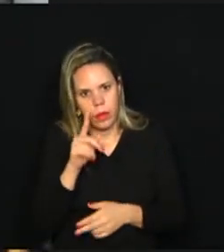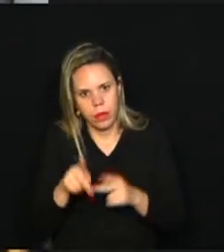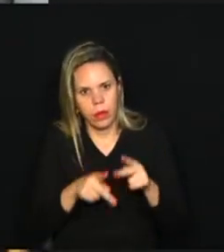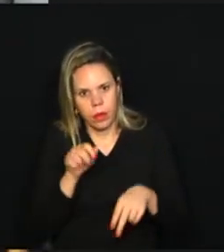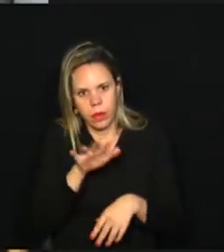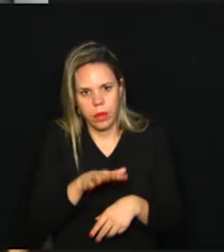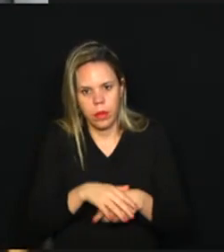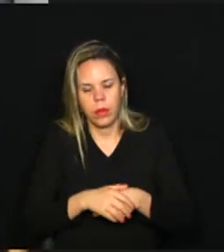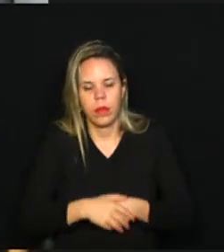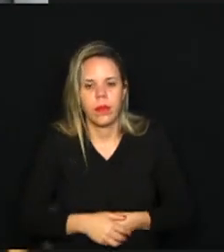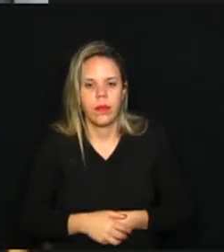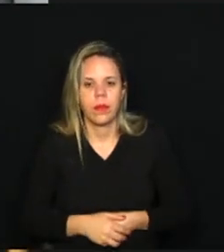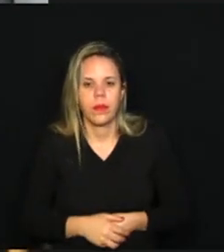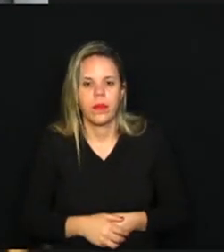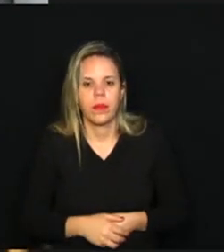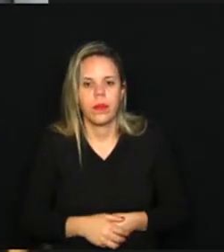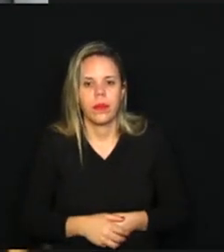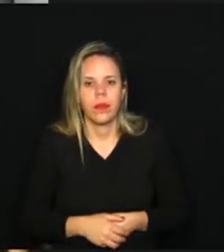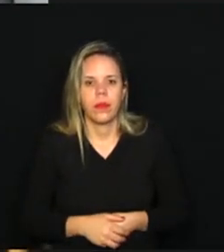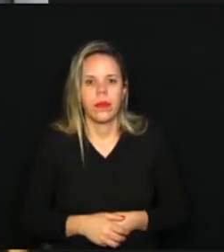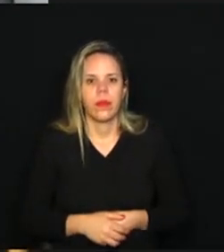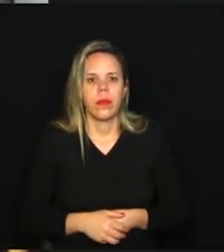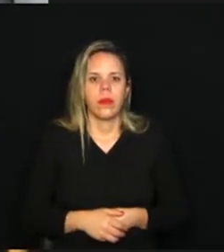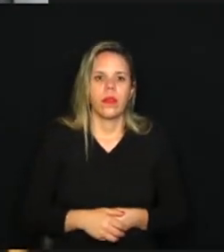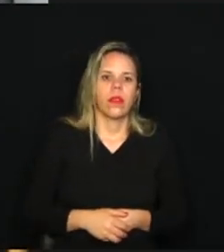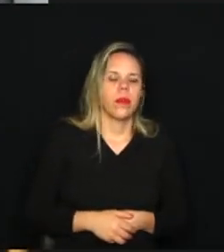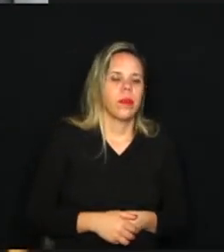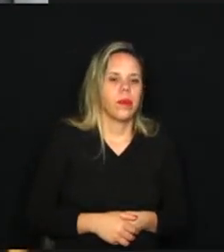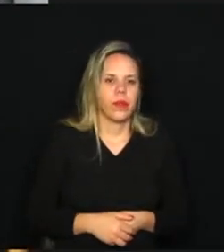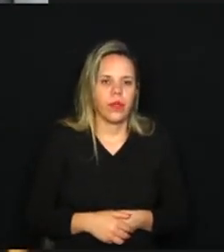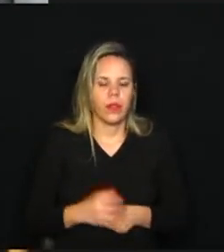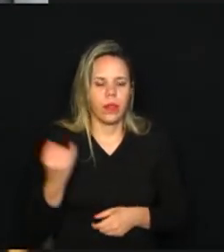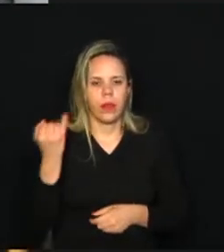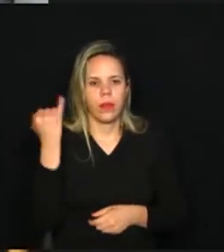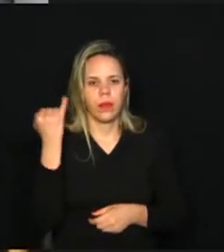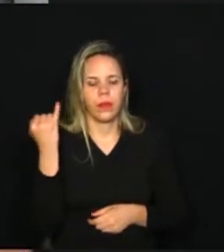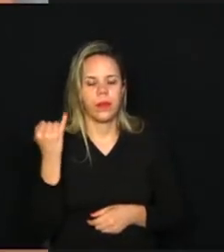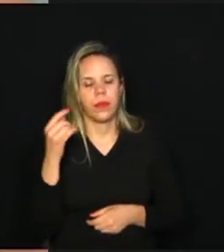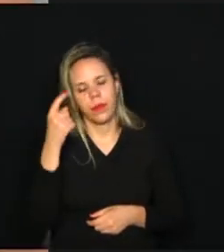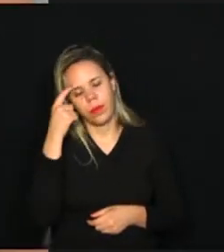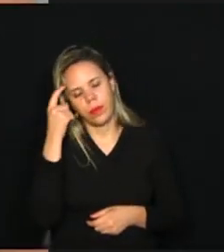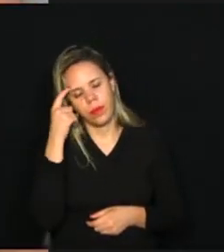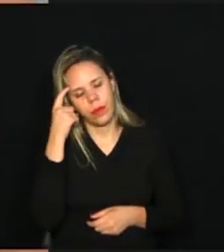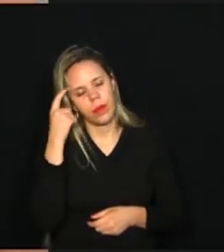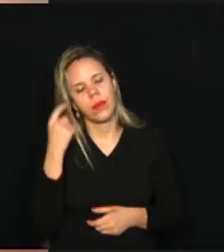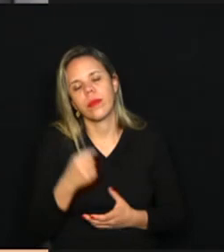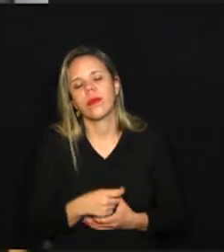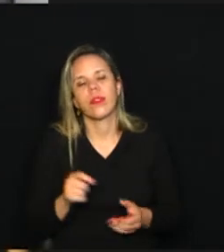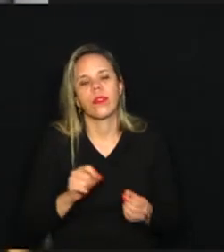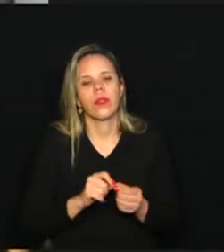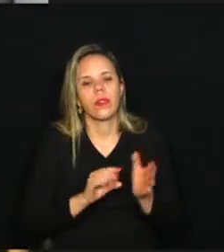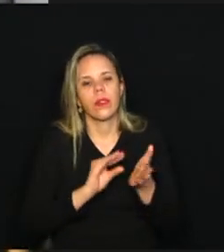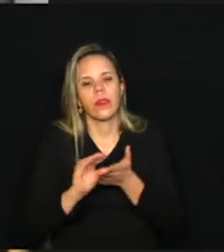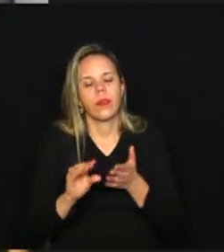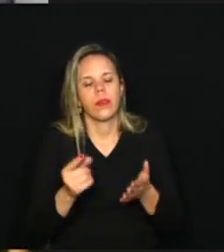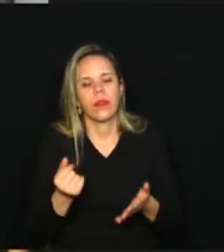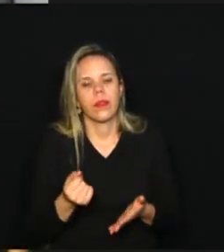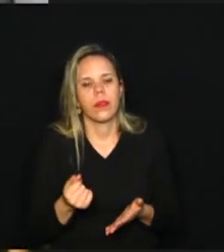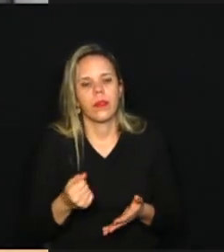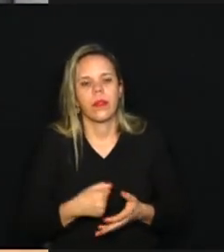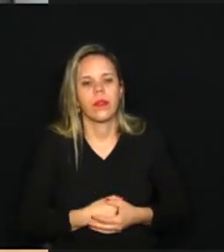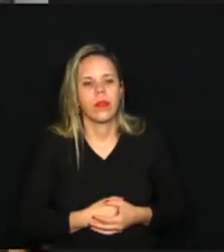geral. Então, acho que isso é uma coisa importante da gente pensar, né, fazer um investimento de